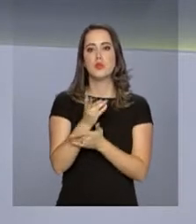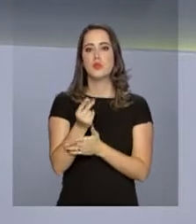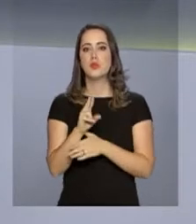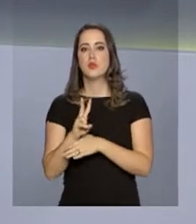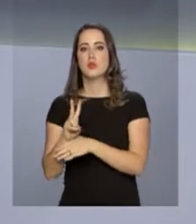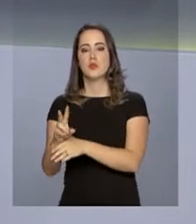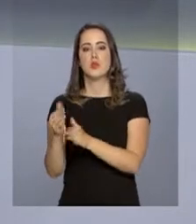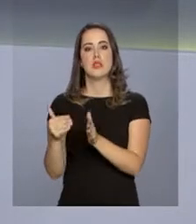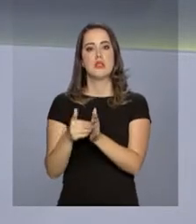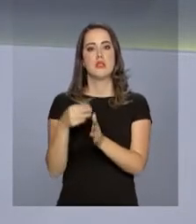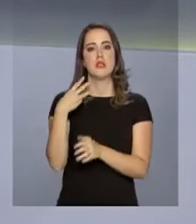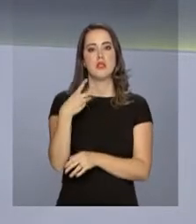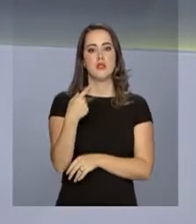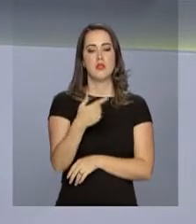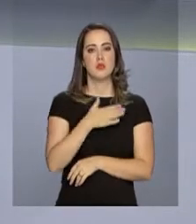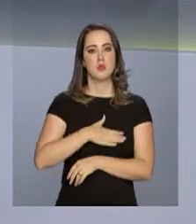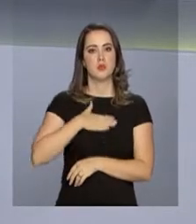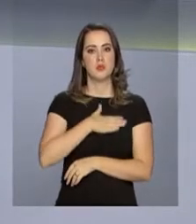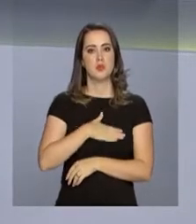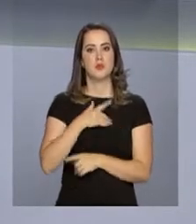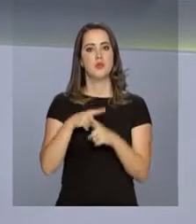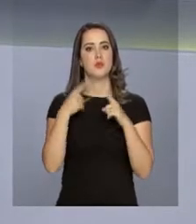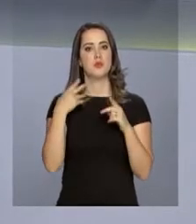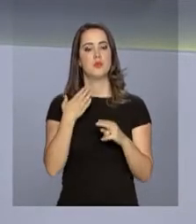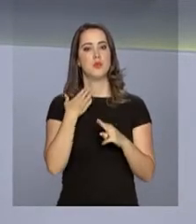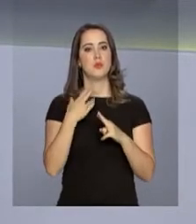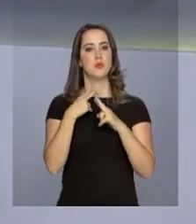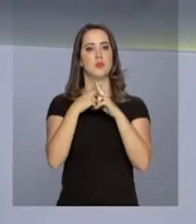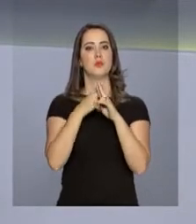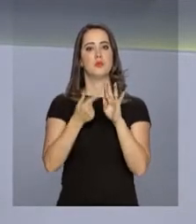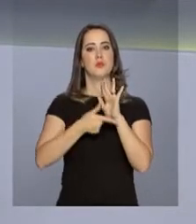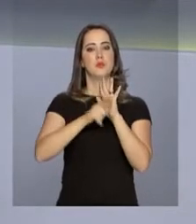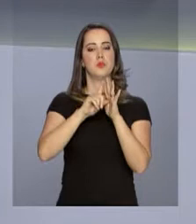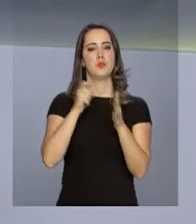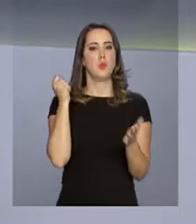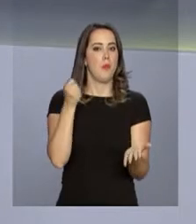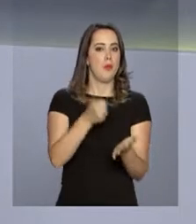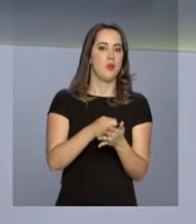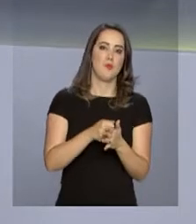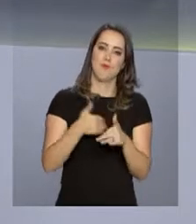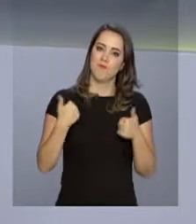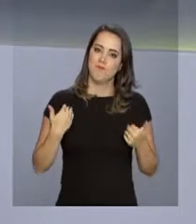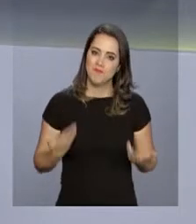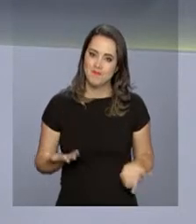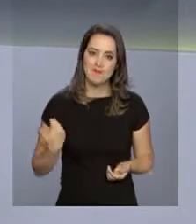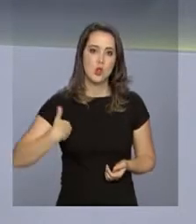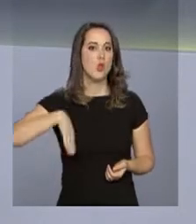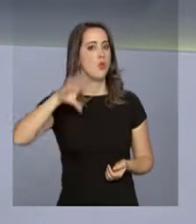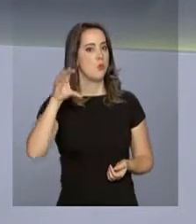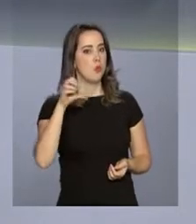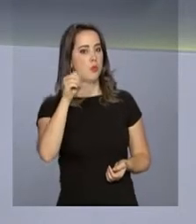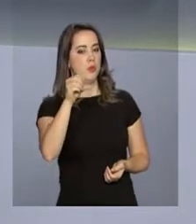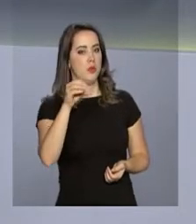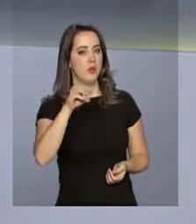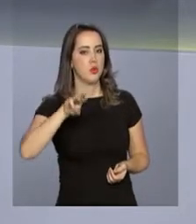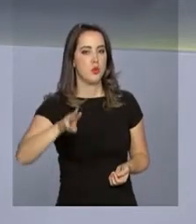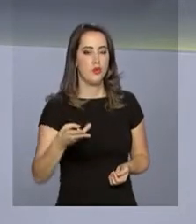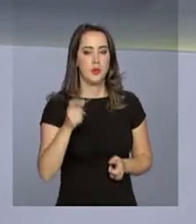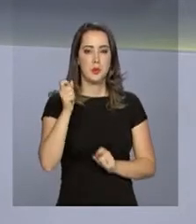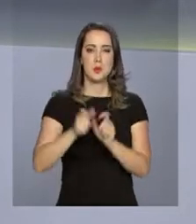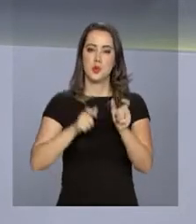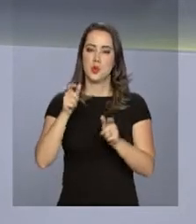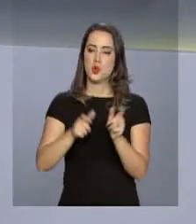fosse feito no dia 31 de agosto mas a caixa antecipou o pagamento com isso os mais de 90 milhões de